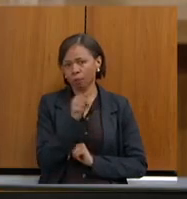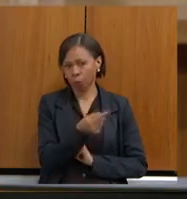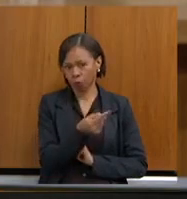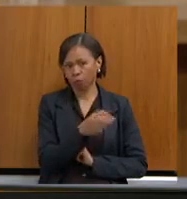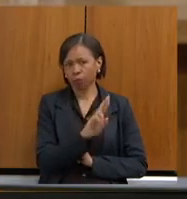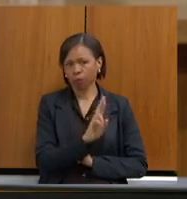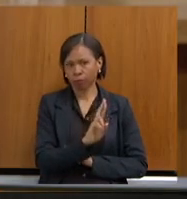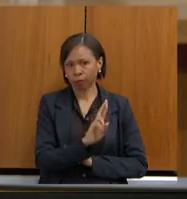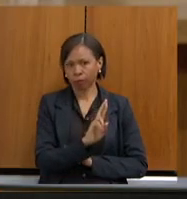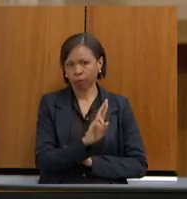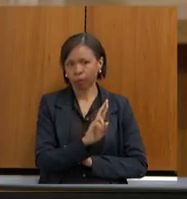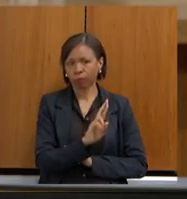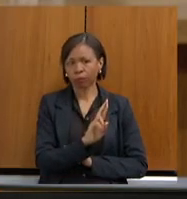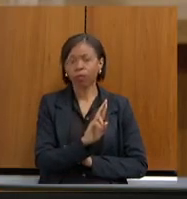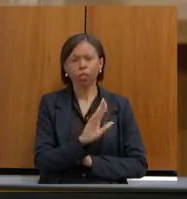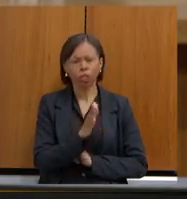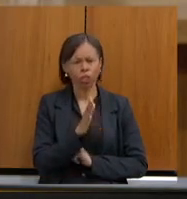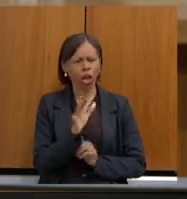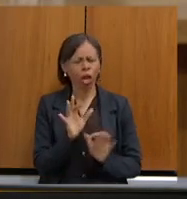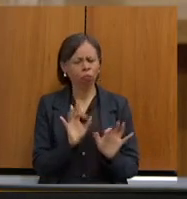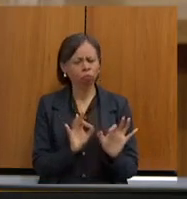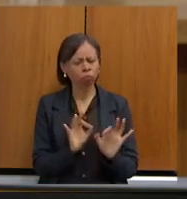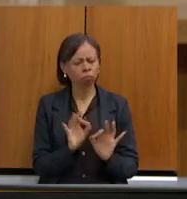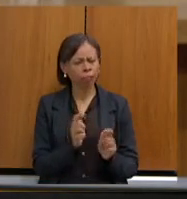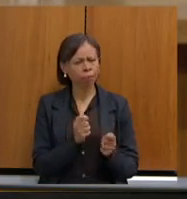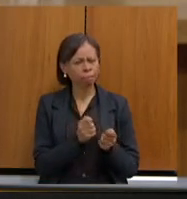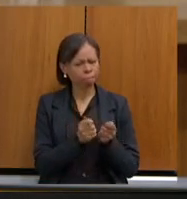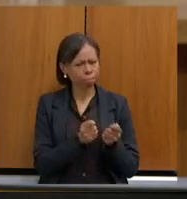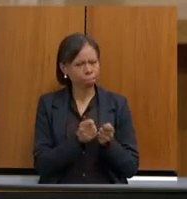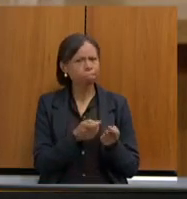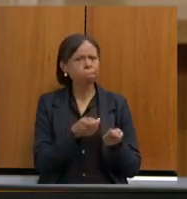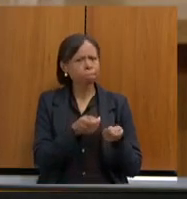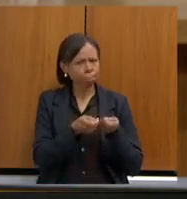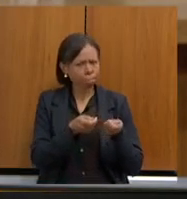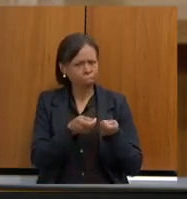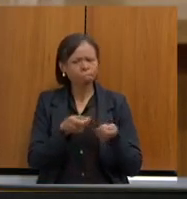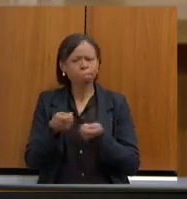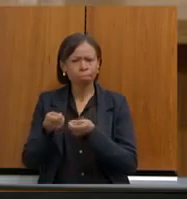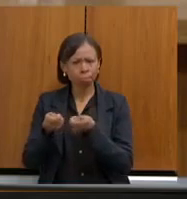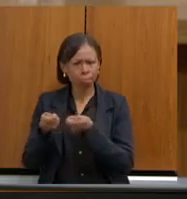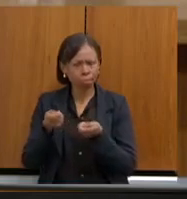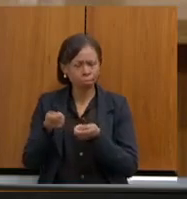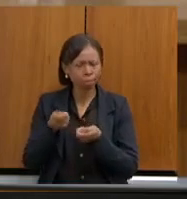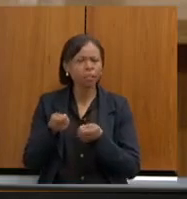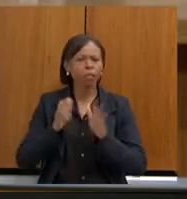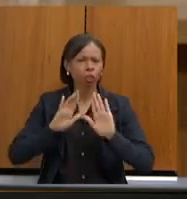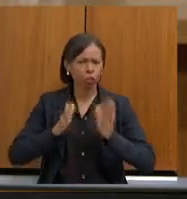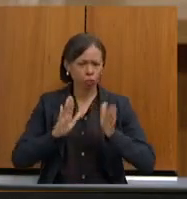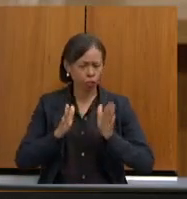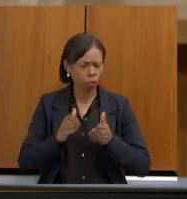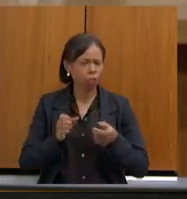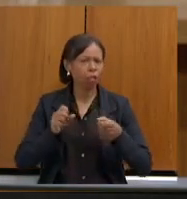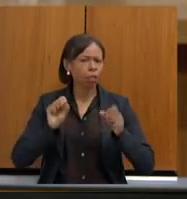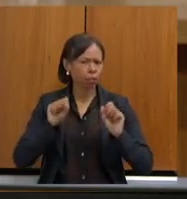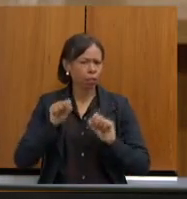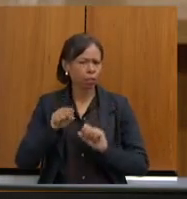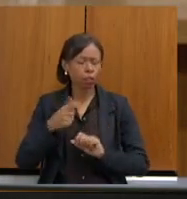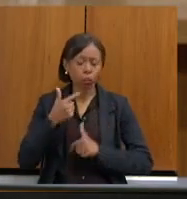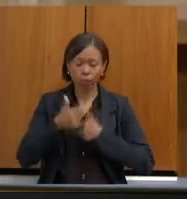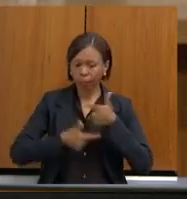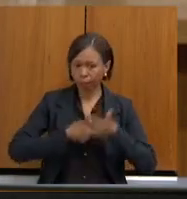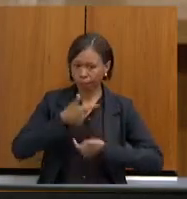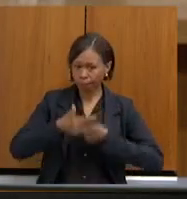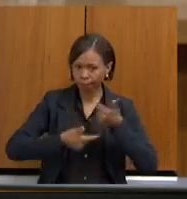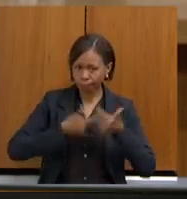ou seja tá muito ajustado tá muito em dia temos trabalhado com o objetivo de